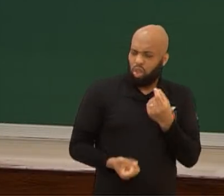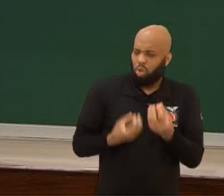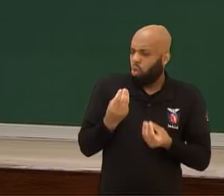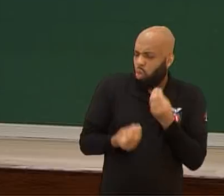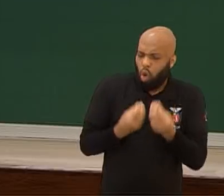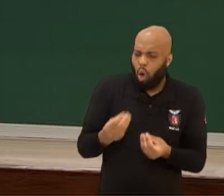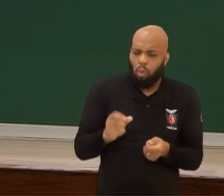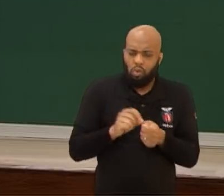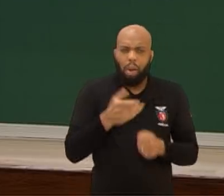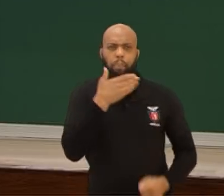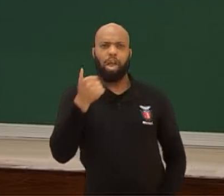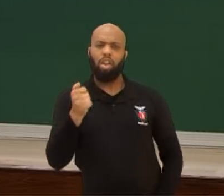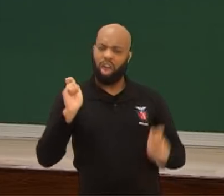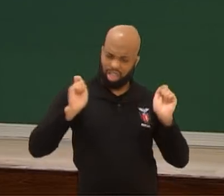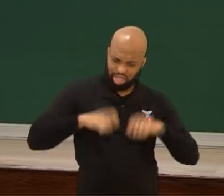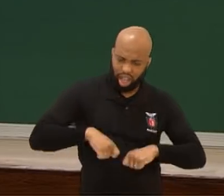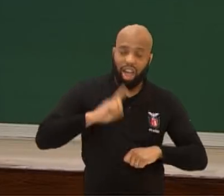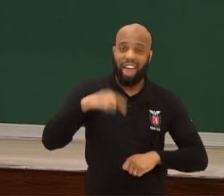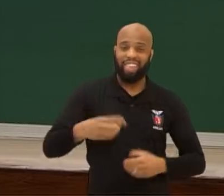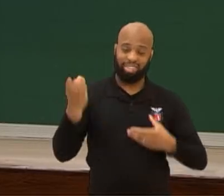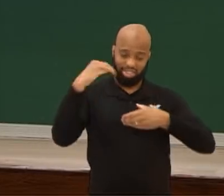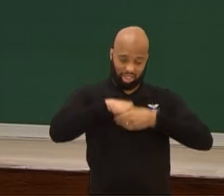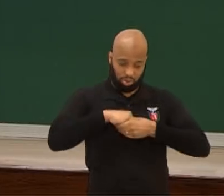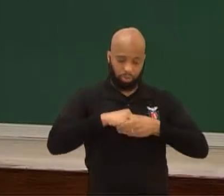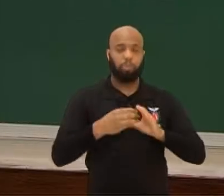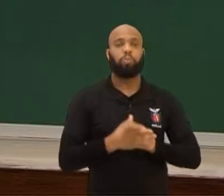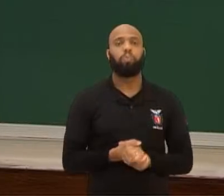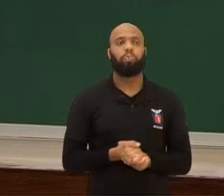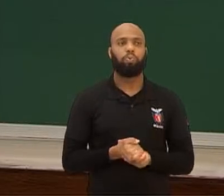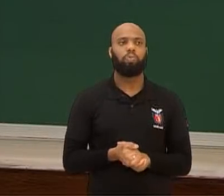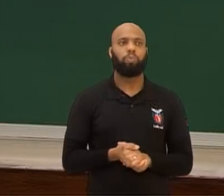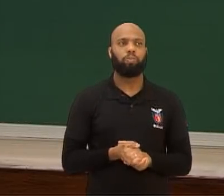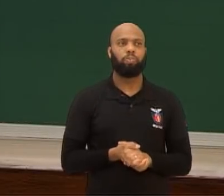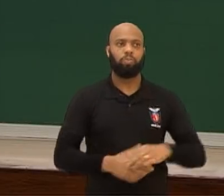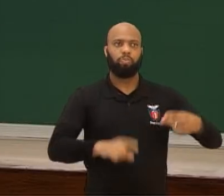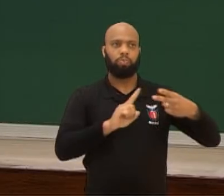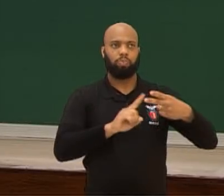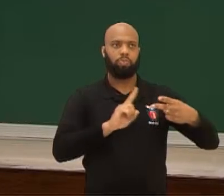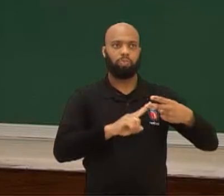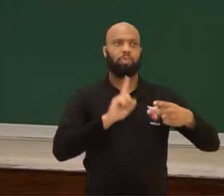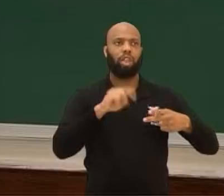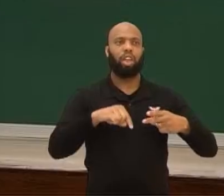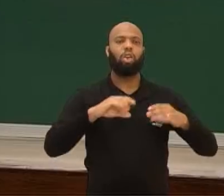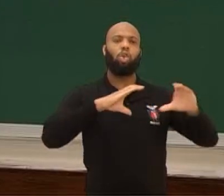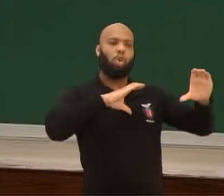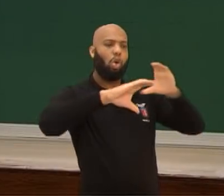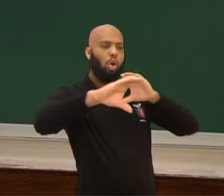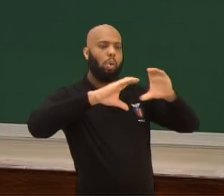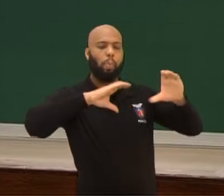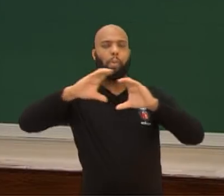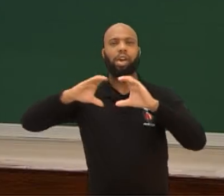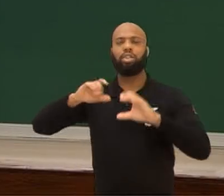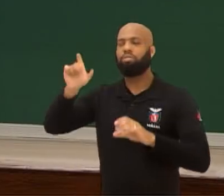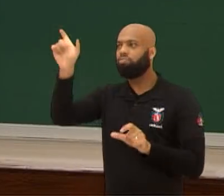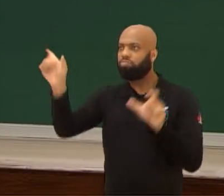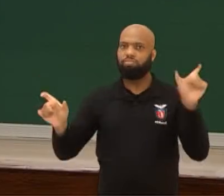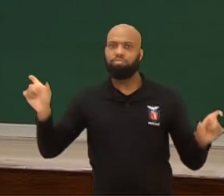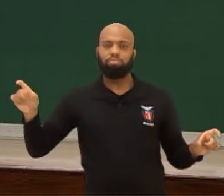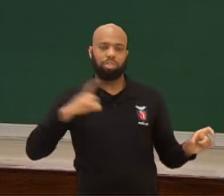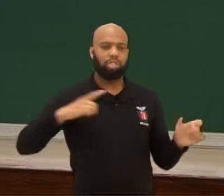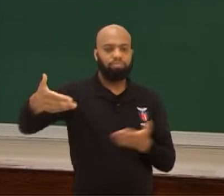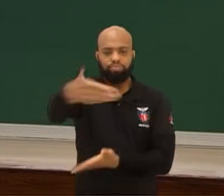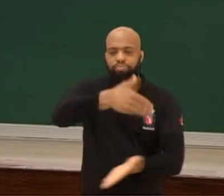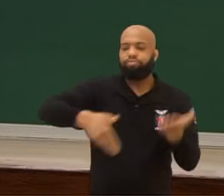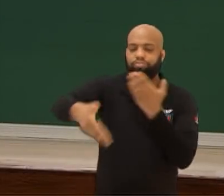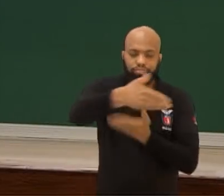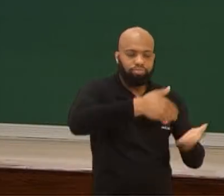melhor. Esse é um tipo de comunicação intrapessoal. Comunicação interpessoal, que acontece entre duas